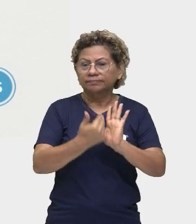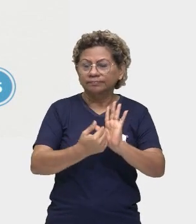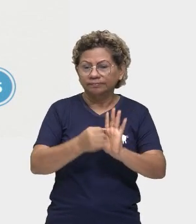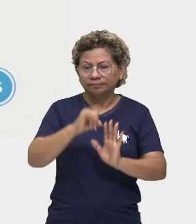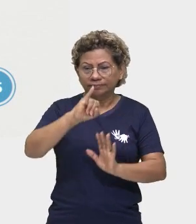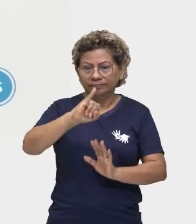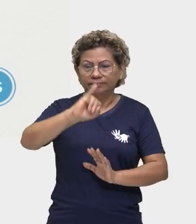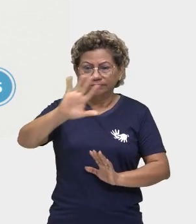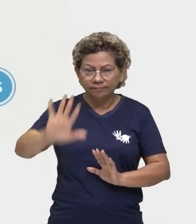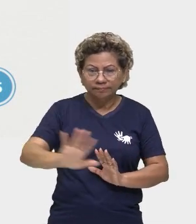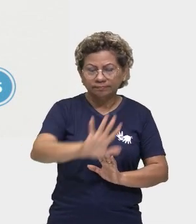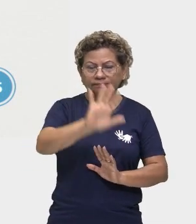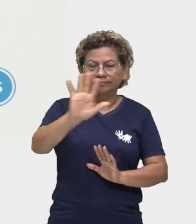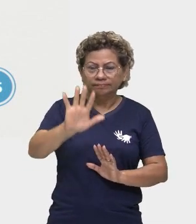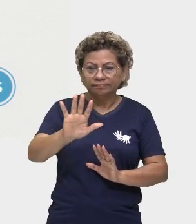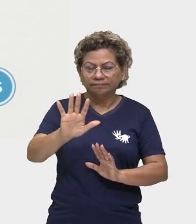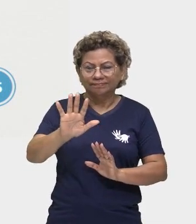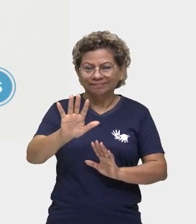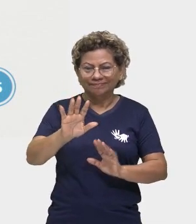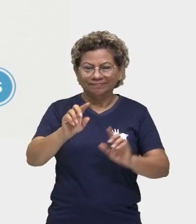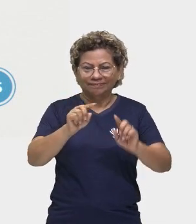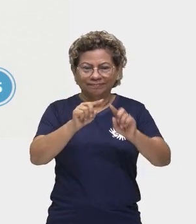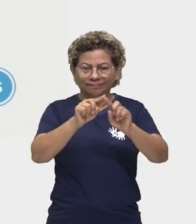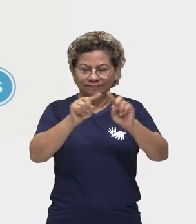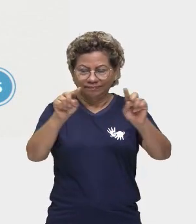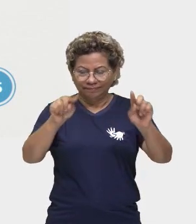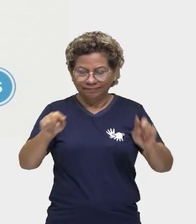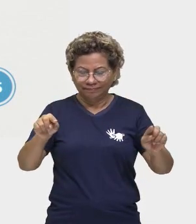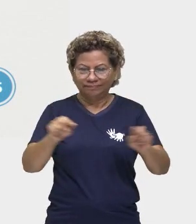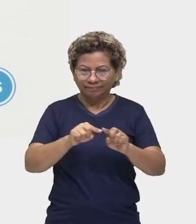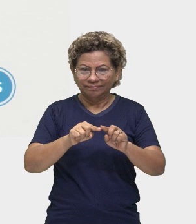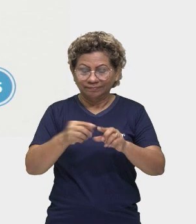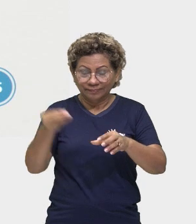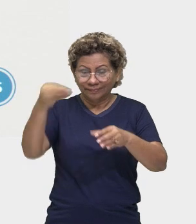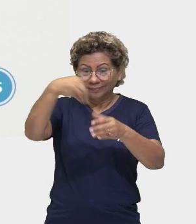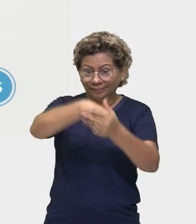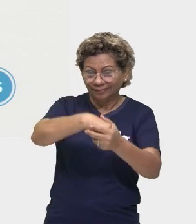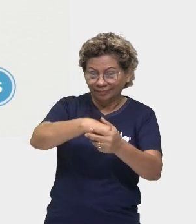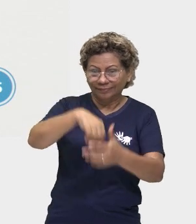foi colocado agora há pouco, né? Nós tínhamos aqui